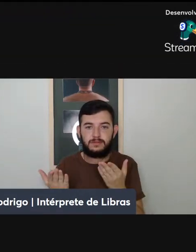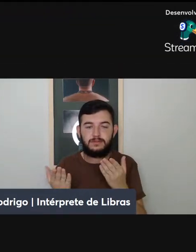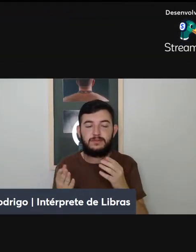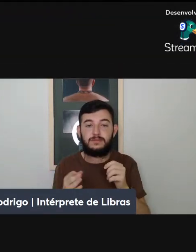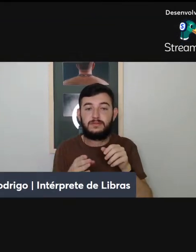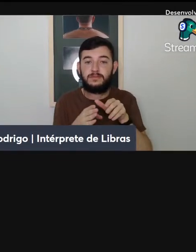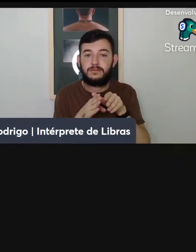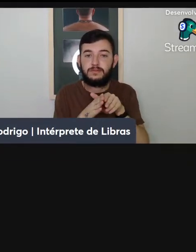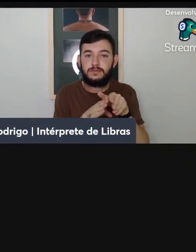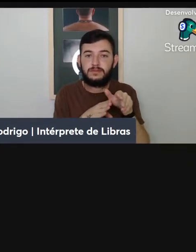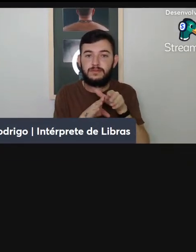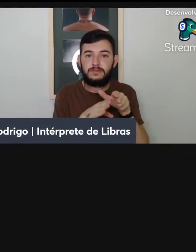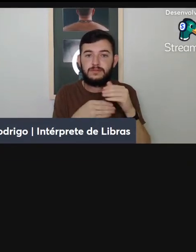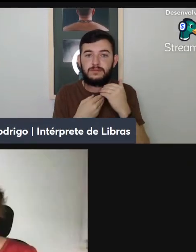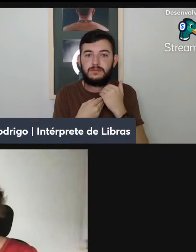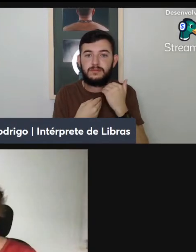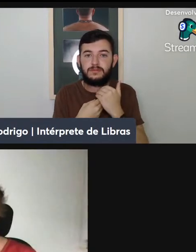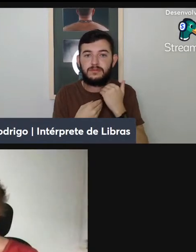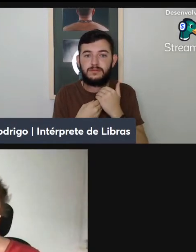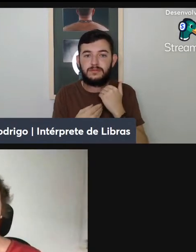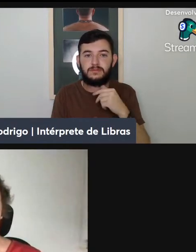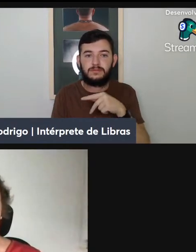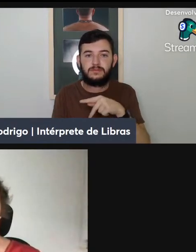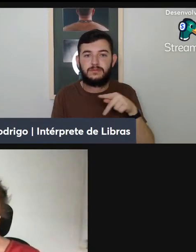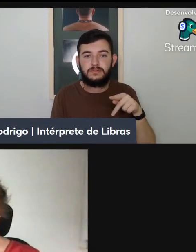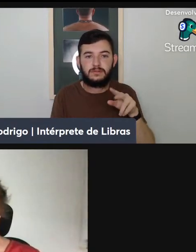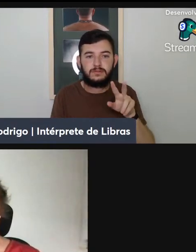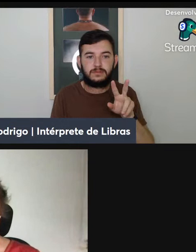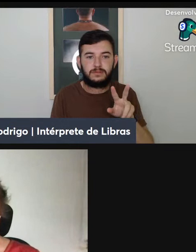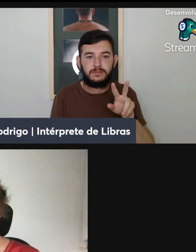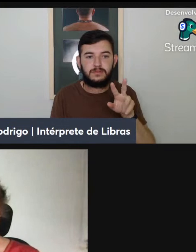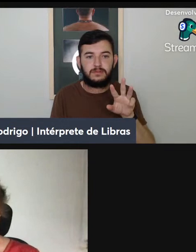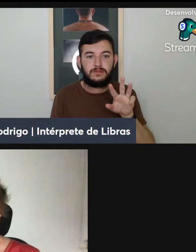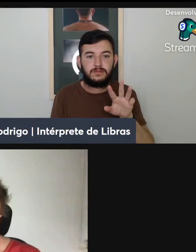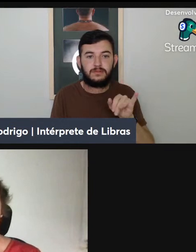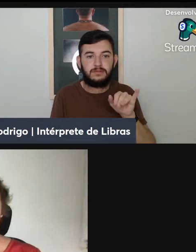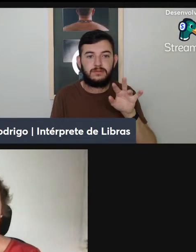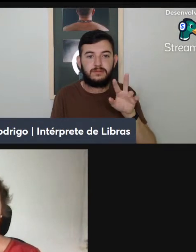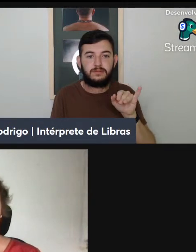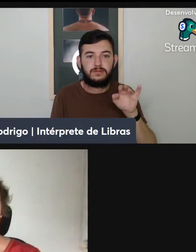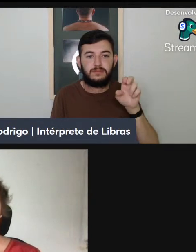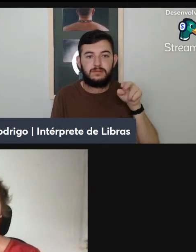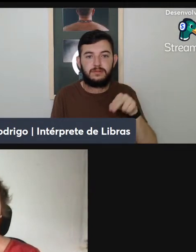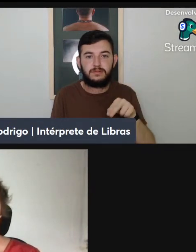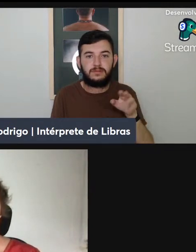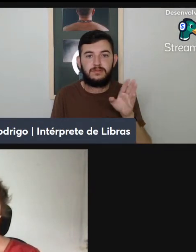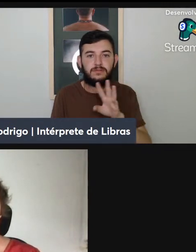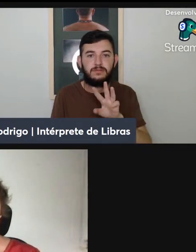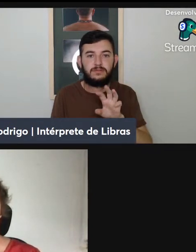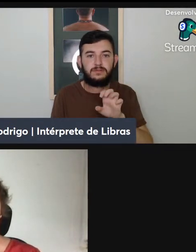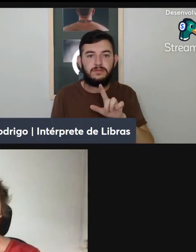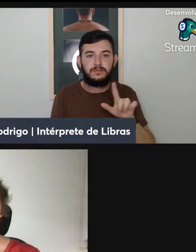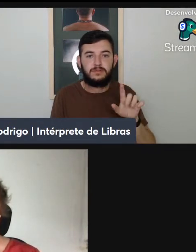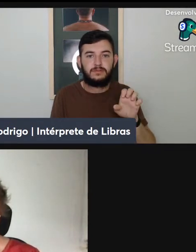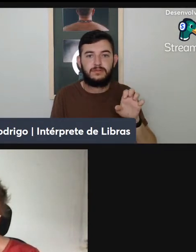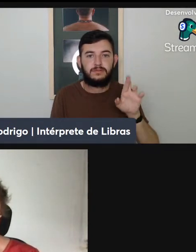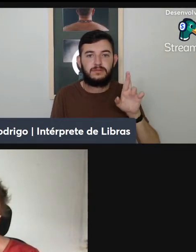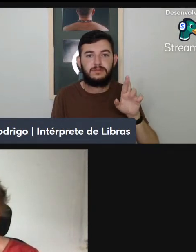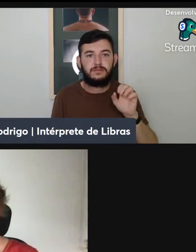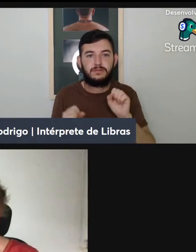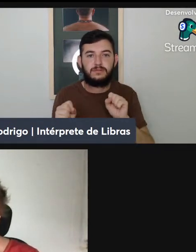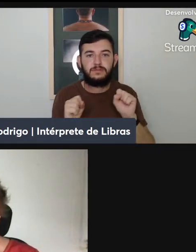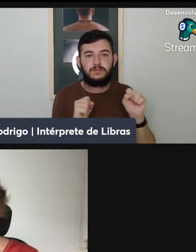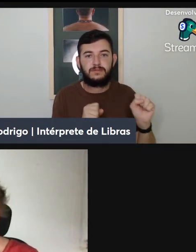orientadora, a professora Vivian Veller, que foi uma das que possibilitou essa live estar aqui junto